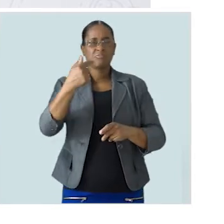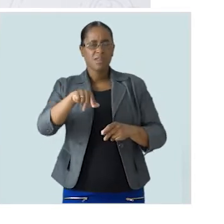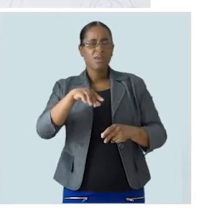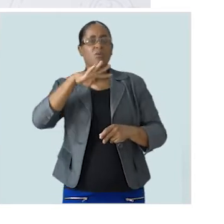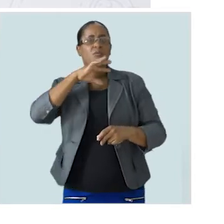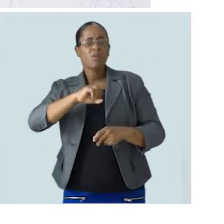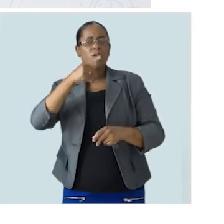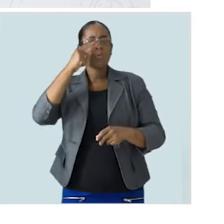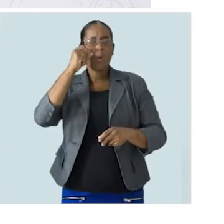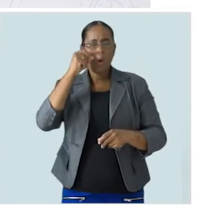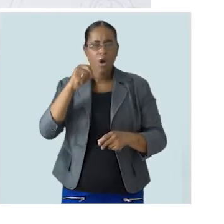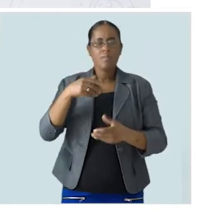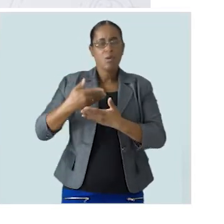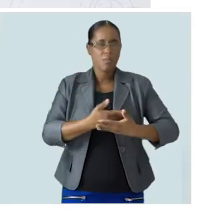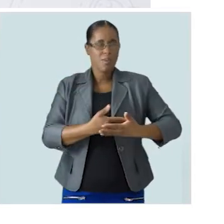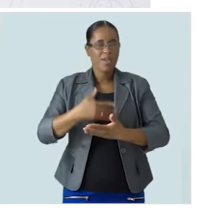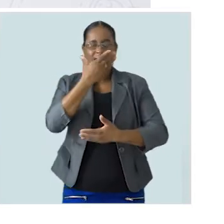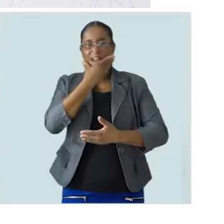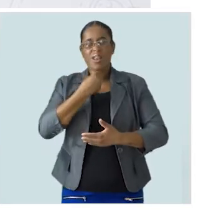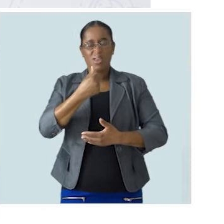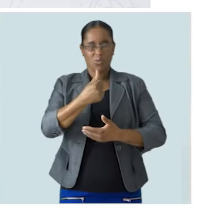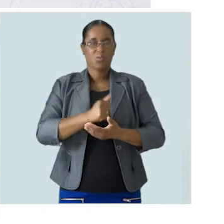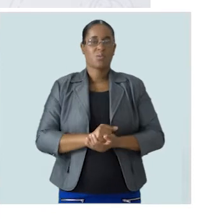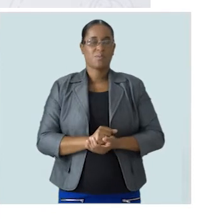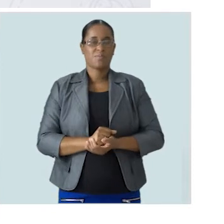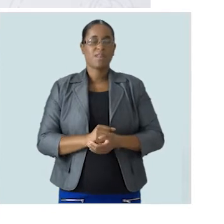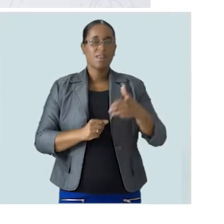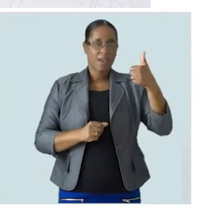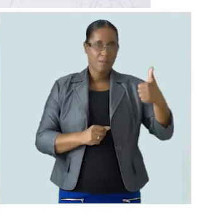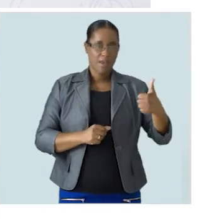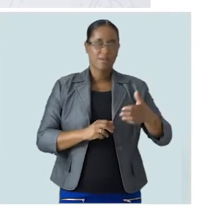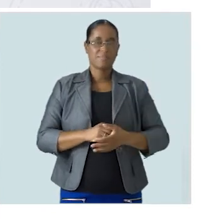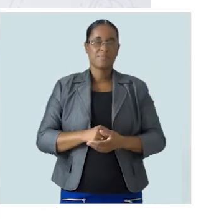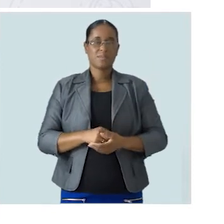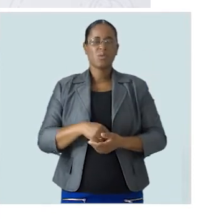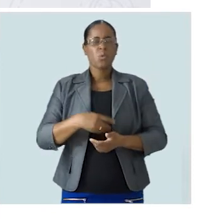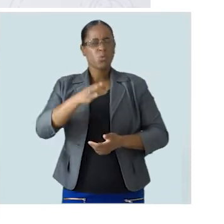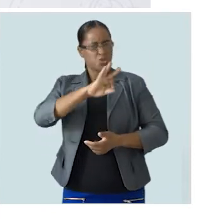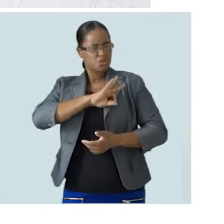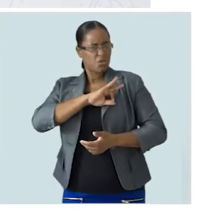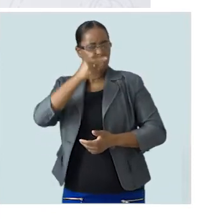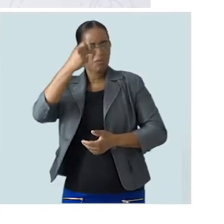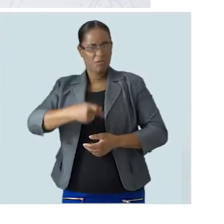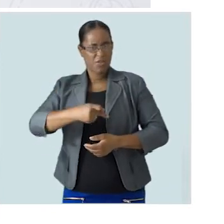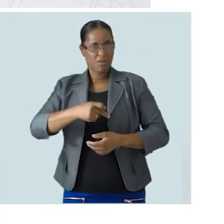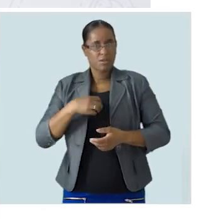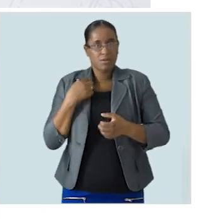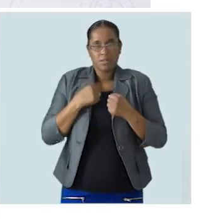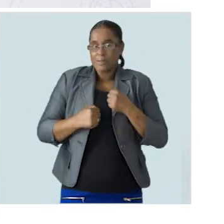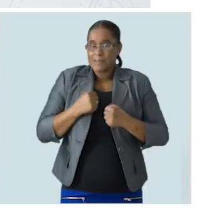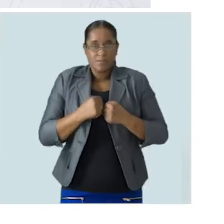do homem é um bebê lindo. A linha B, o senhor ficou desesperado